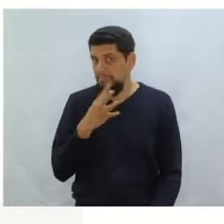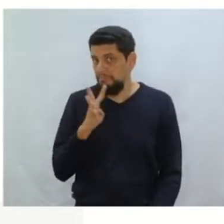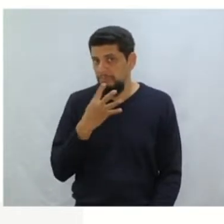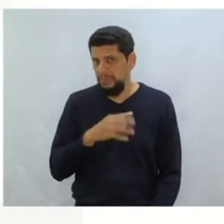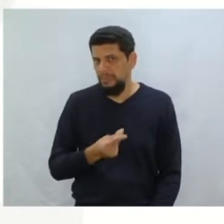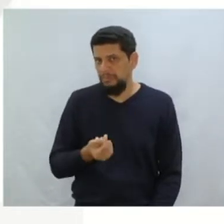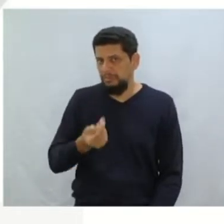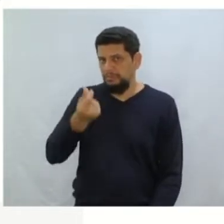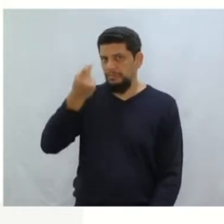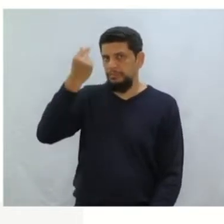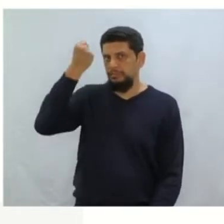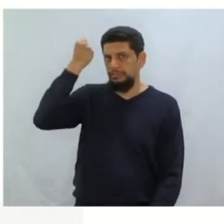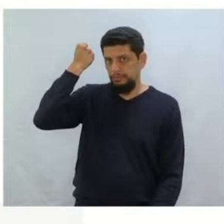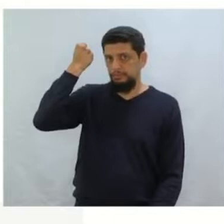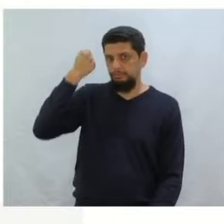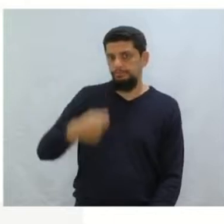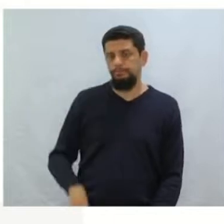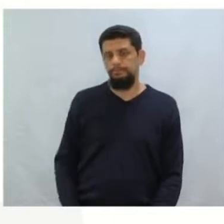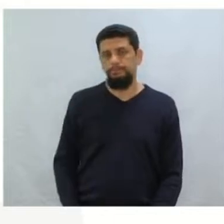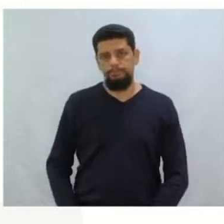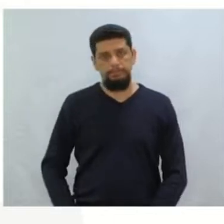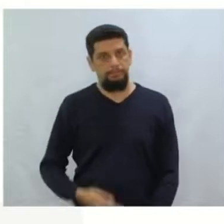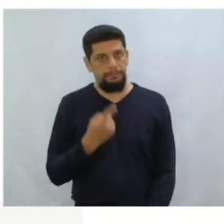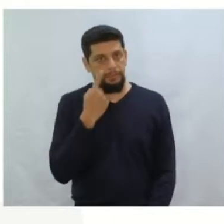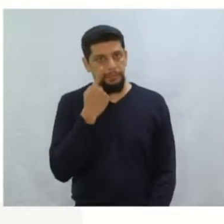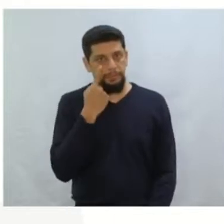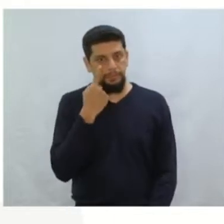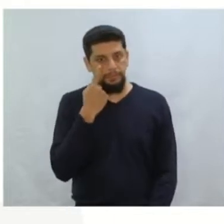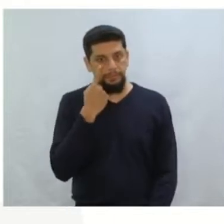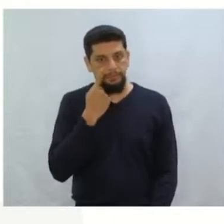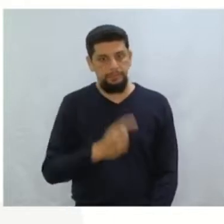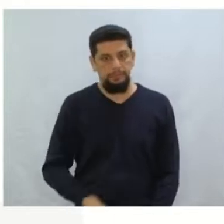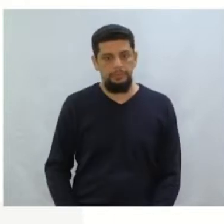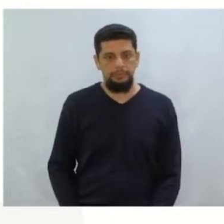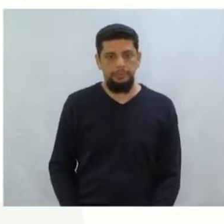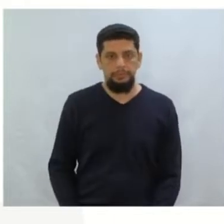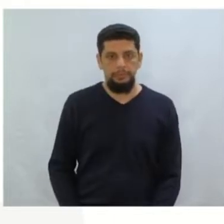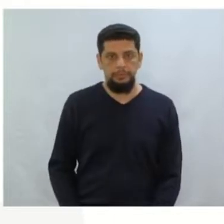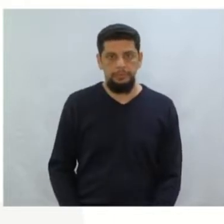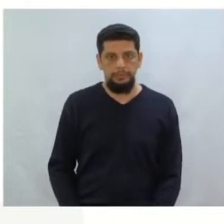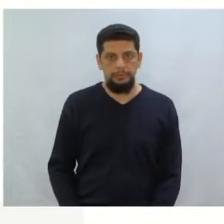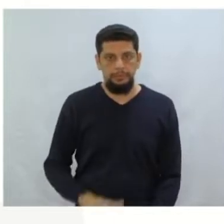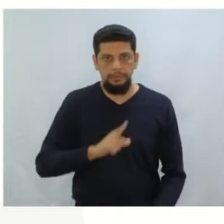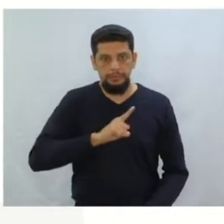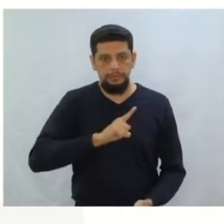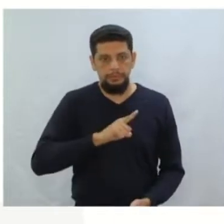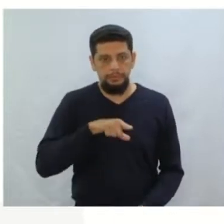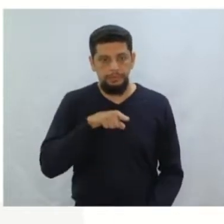visto, porque elas são mais antigas. Olha só.